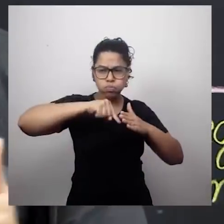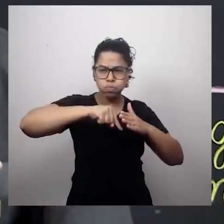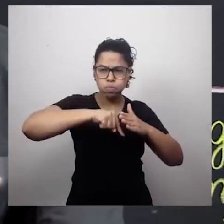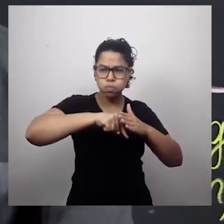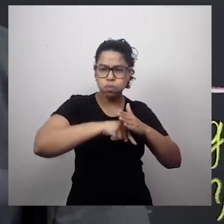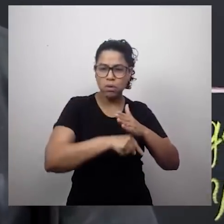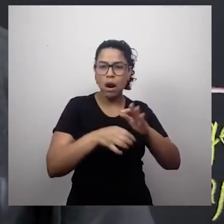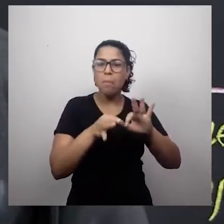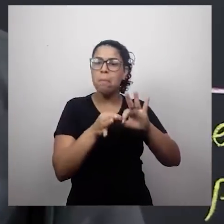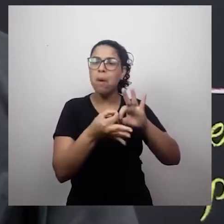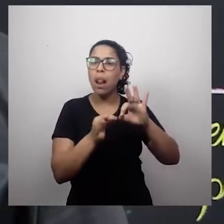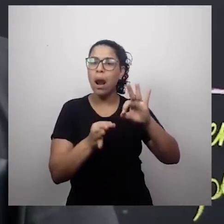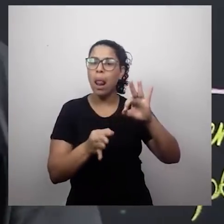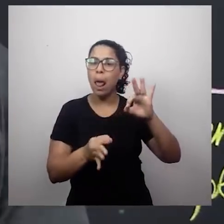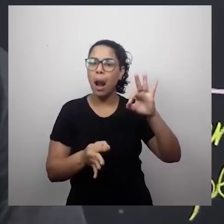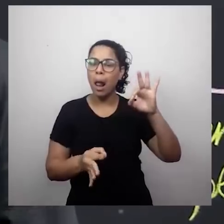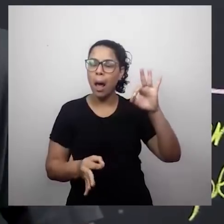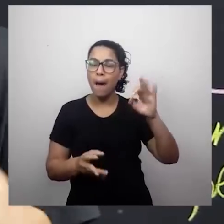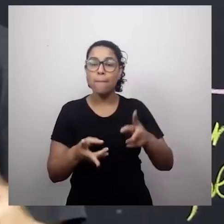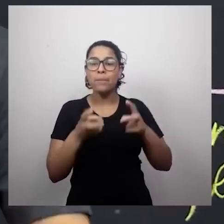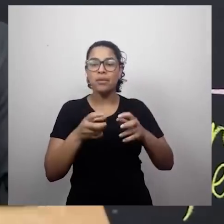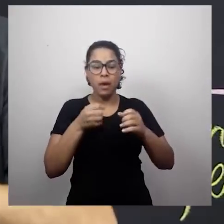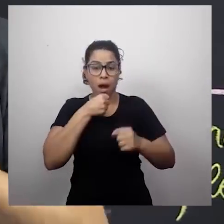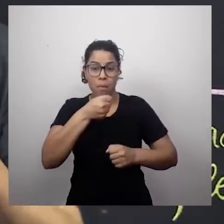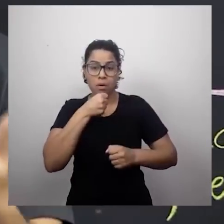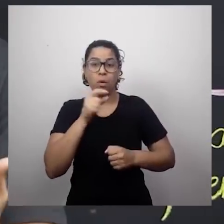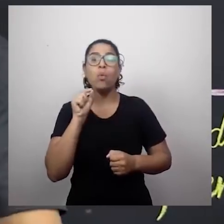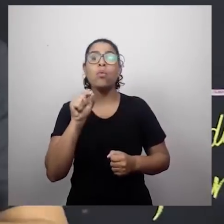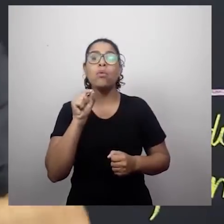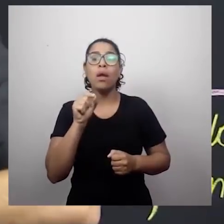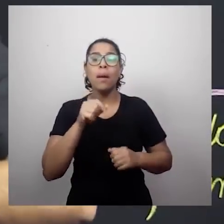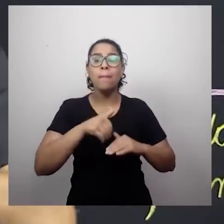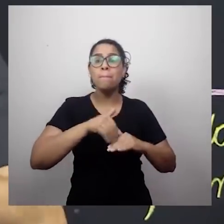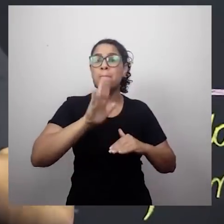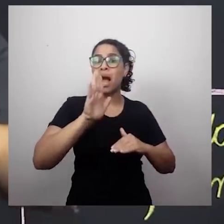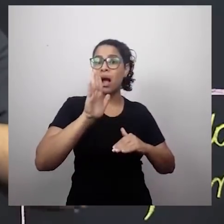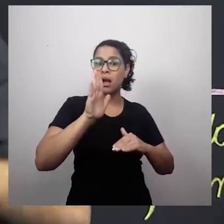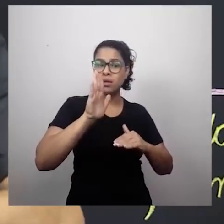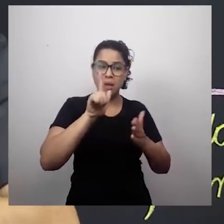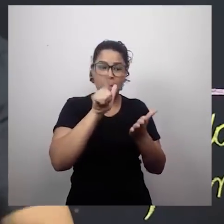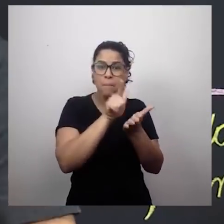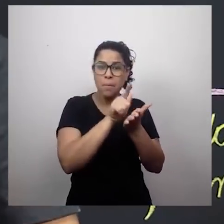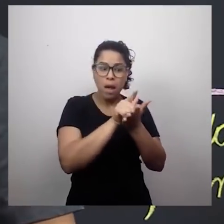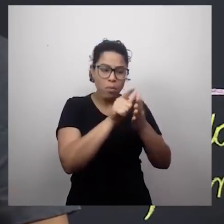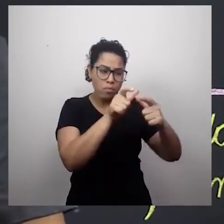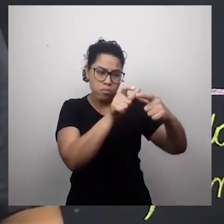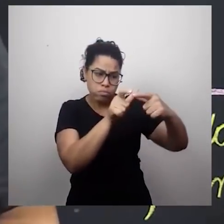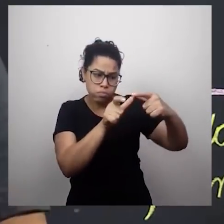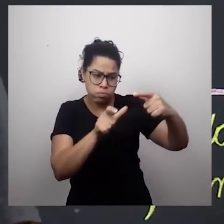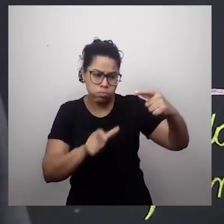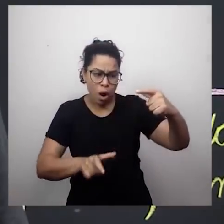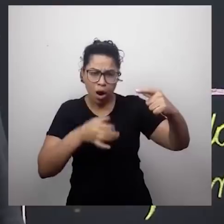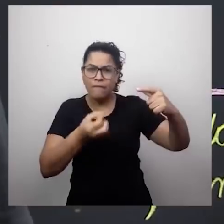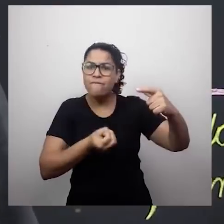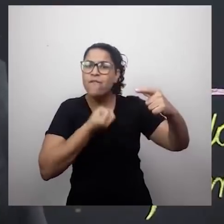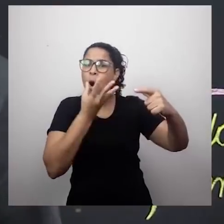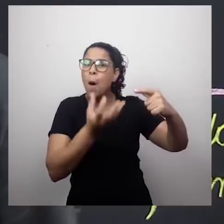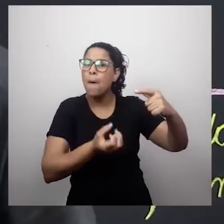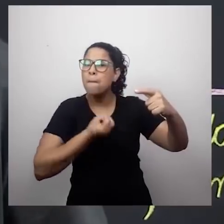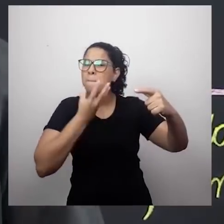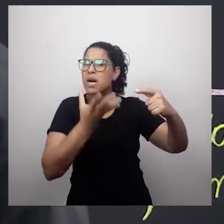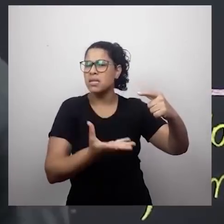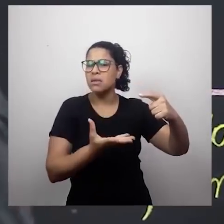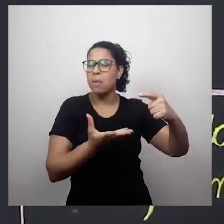reportagem é maior até na extensão. Você vai perceber que uma reportagem vai ocupar mais de uma página ou uma página inteira com mais informações do que uma